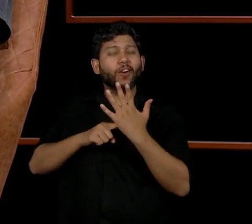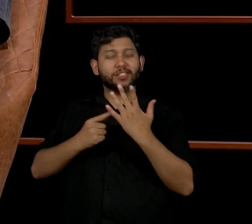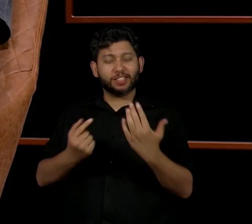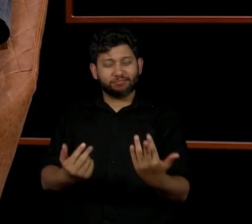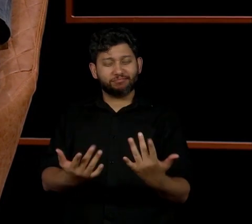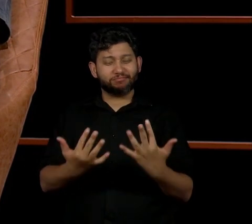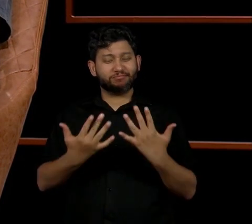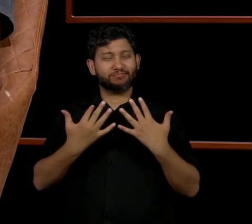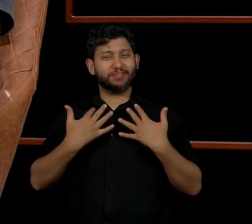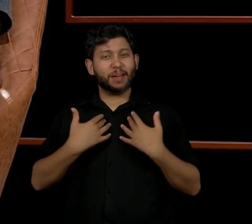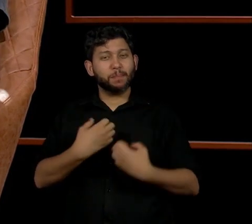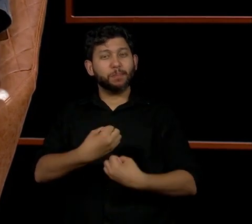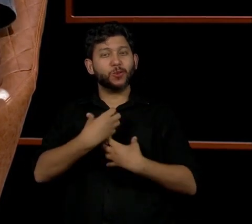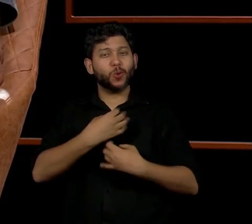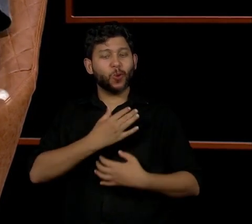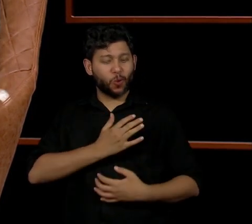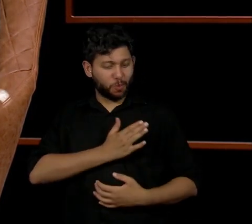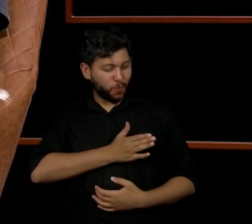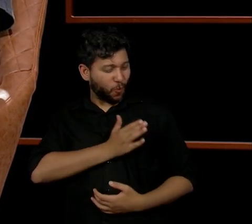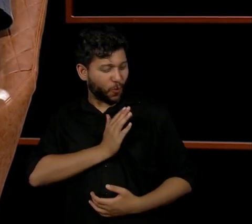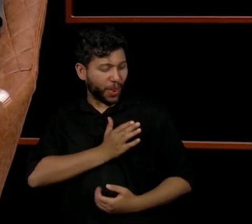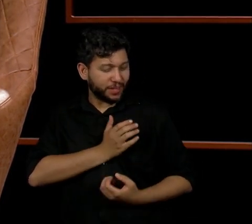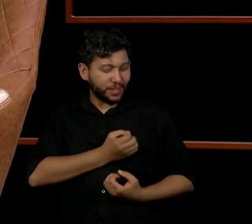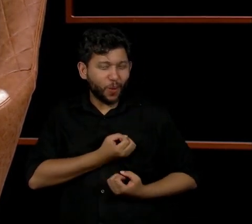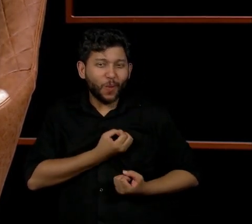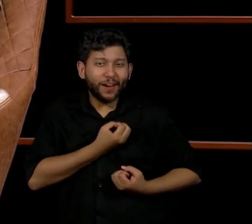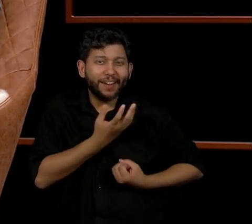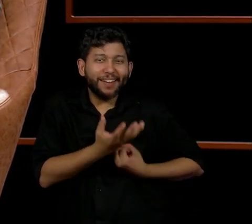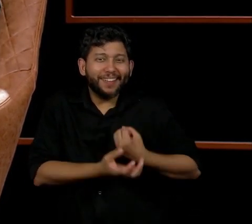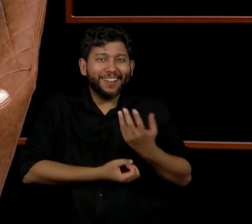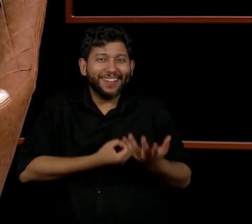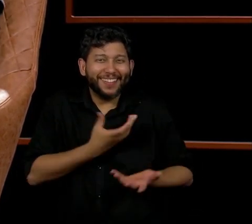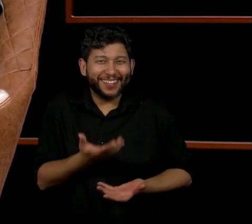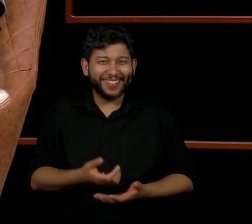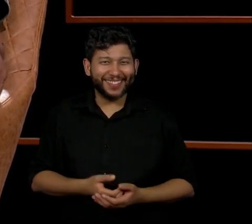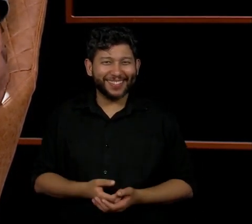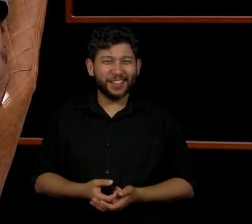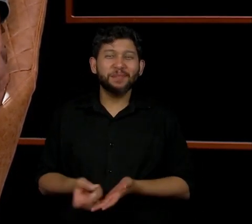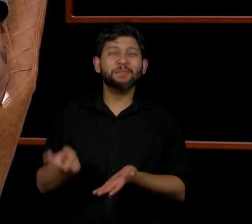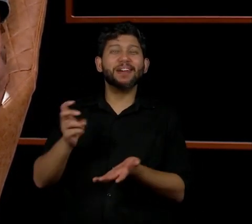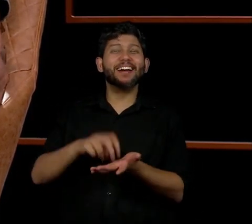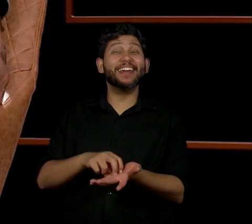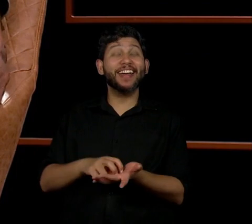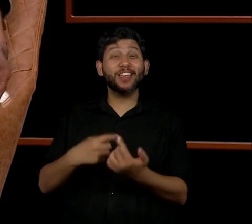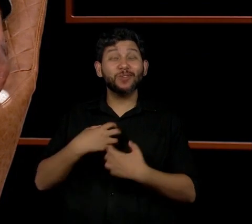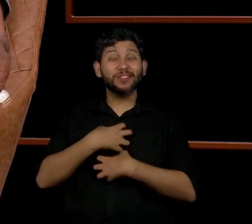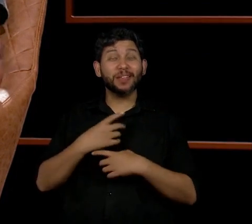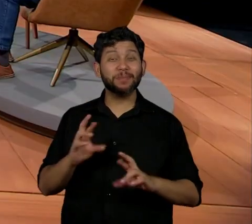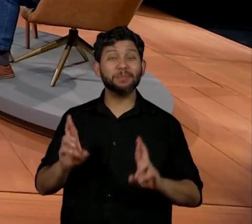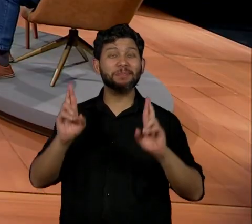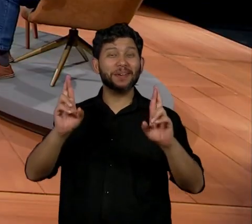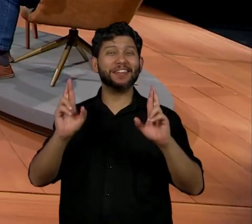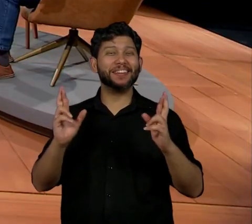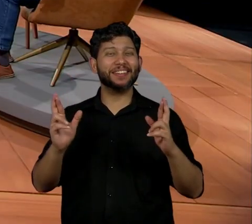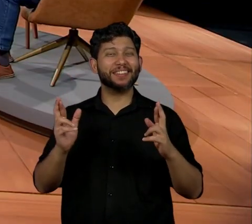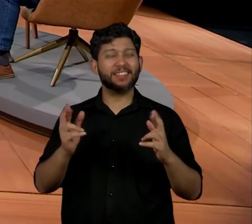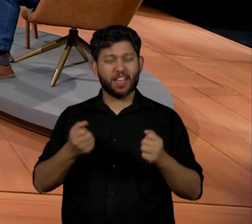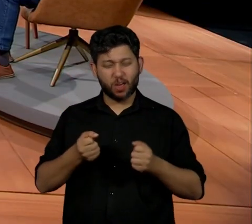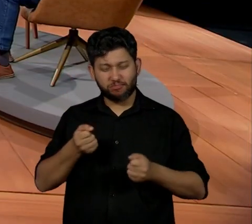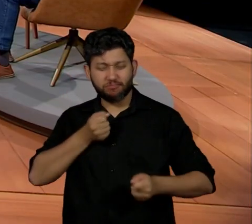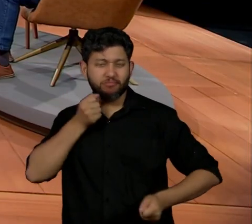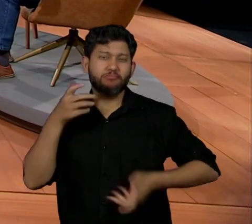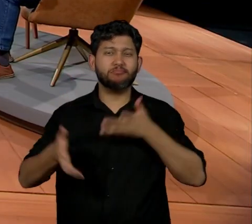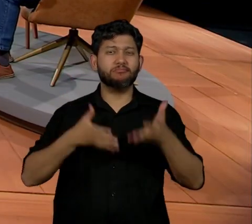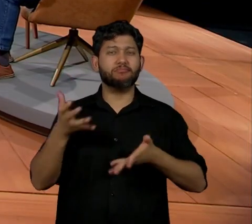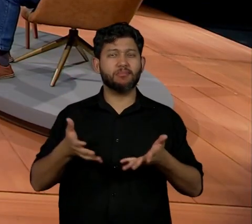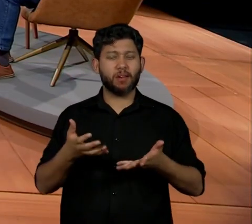com o coração. Em cada manhã de esperança, Dylan me fez companhia. O poder da palavra, o